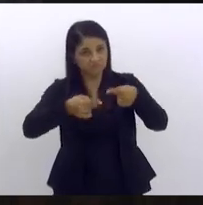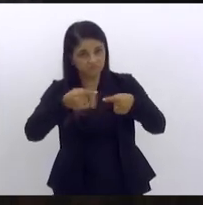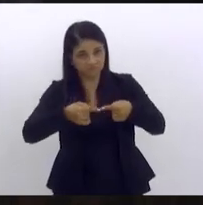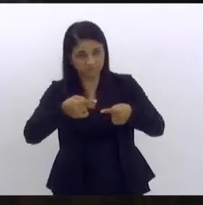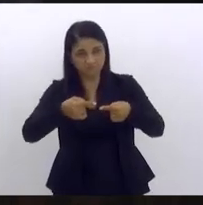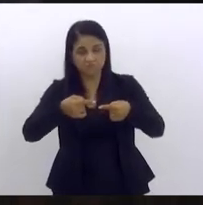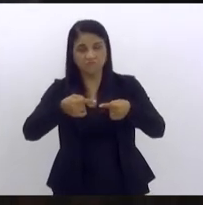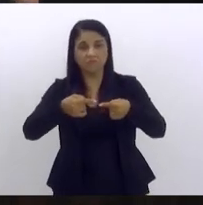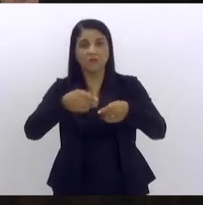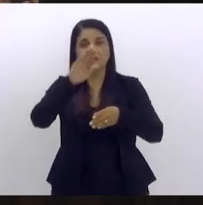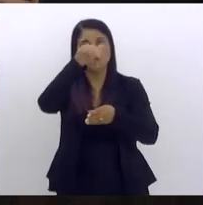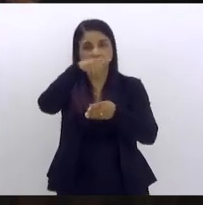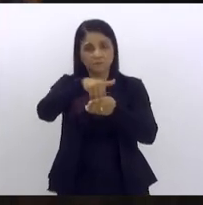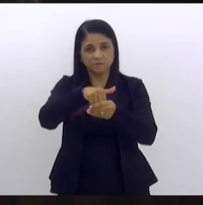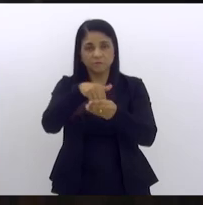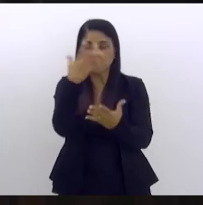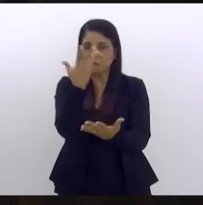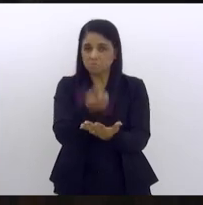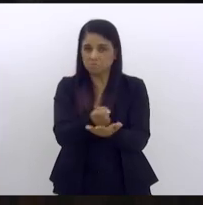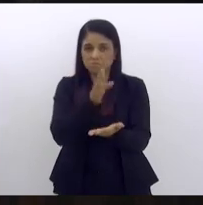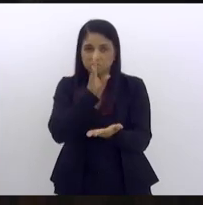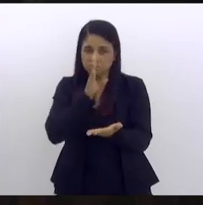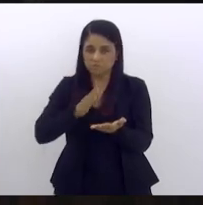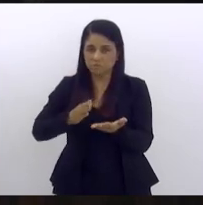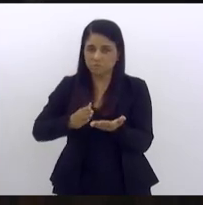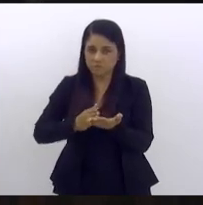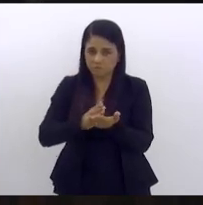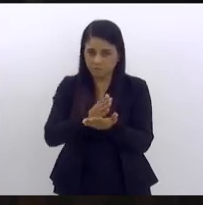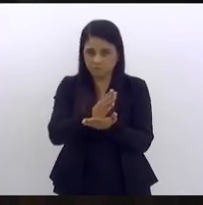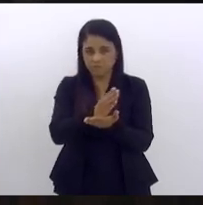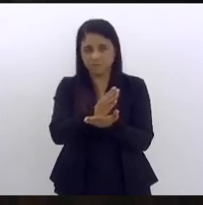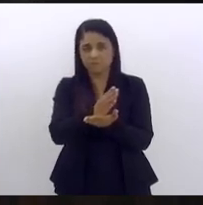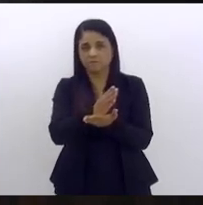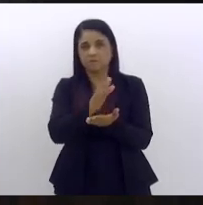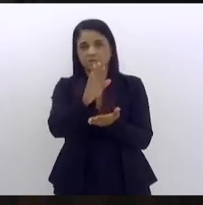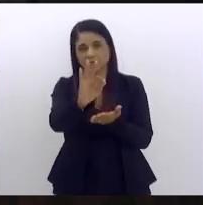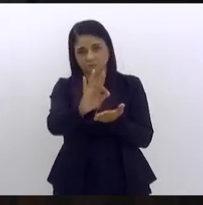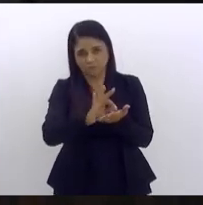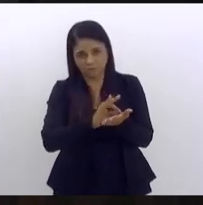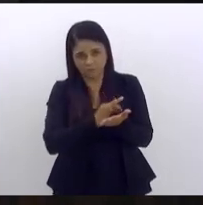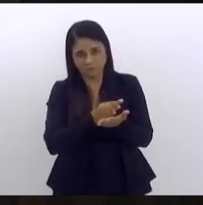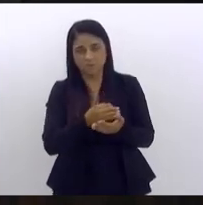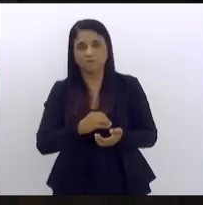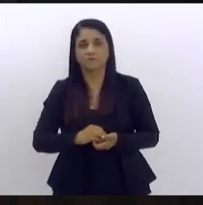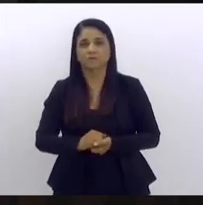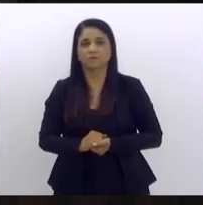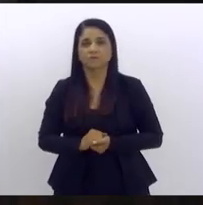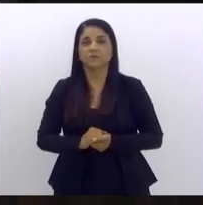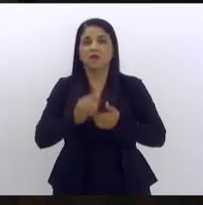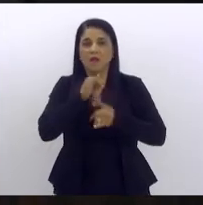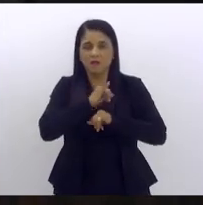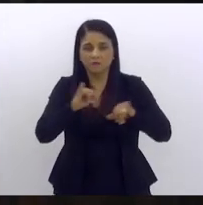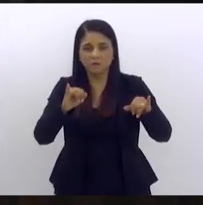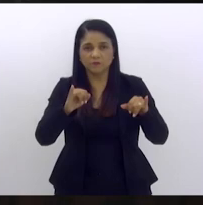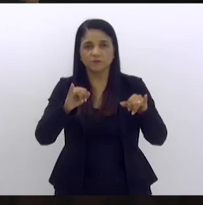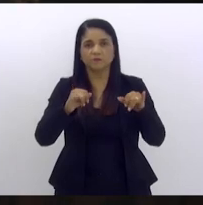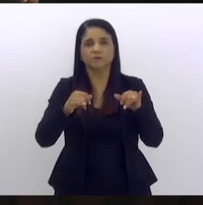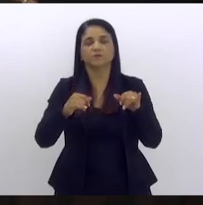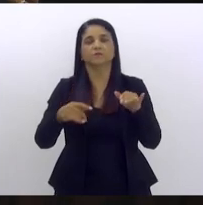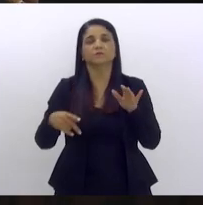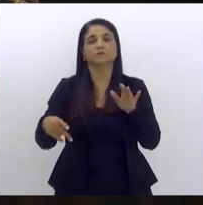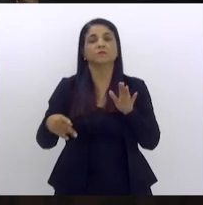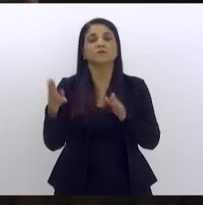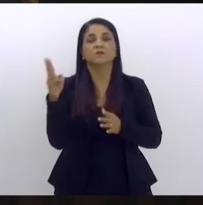discussão, em votação. Senhores que aprovam, permaneçam como estão. Aprovado, vai autógrafo. Anuncio, em